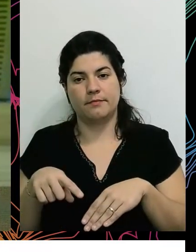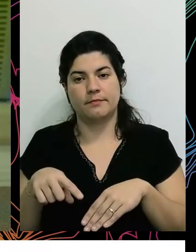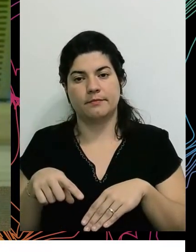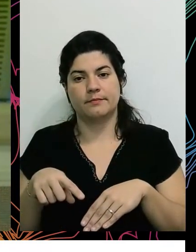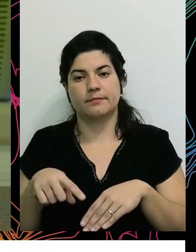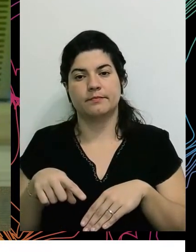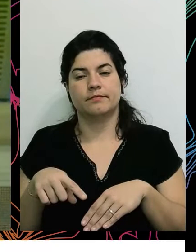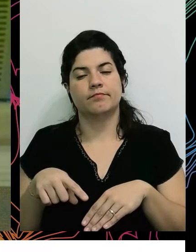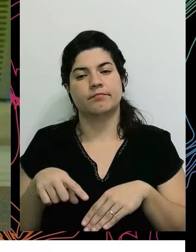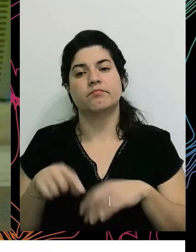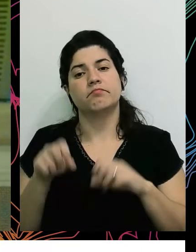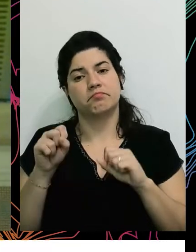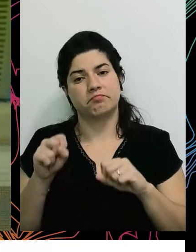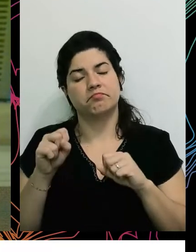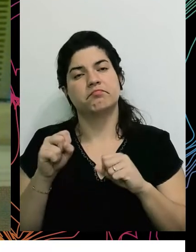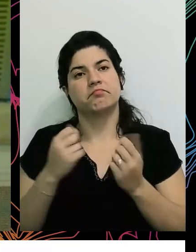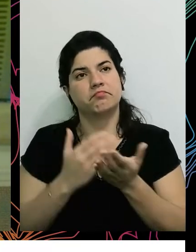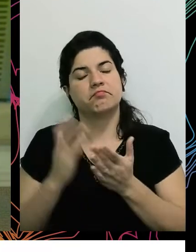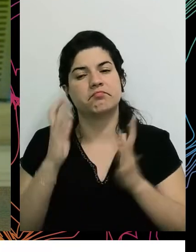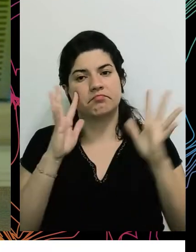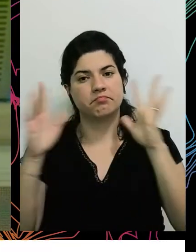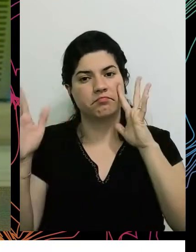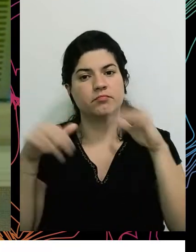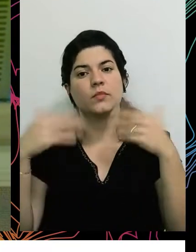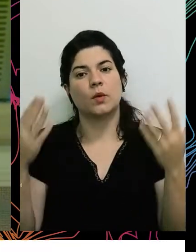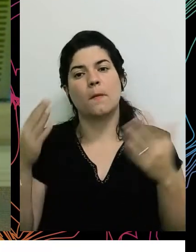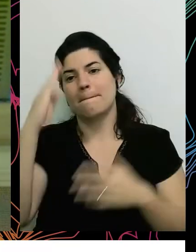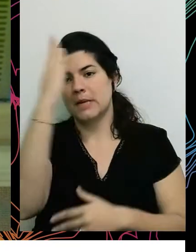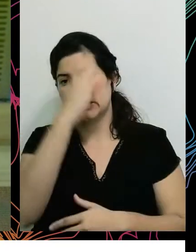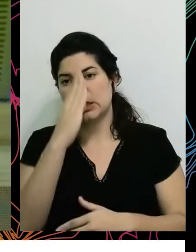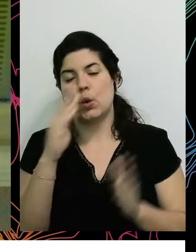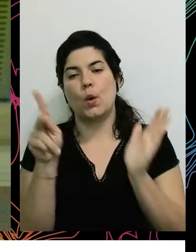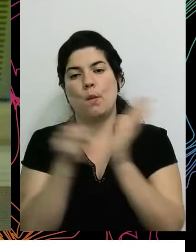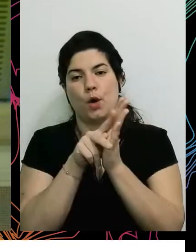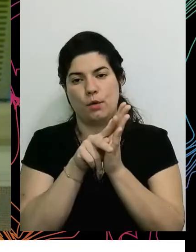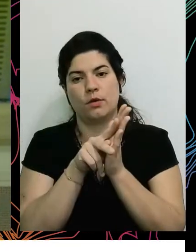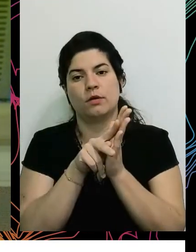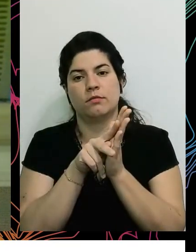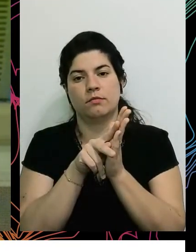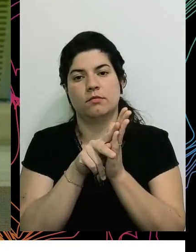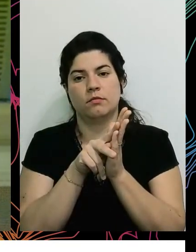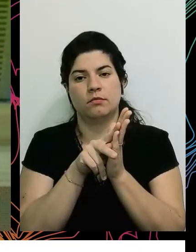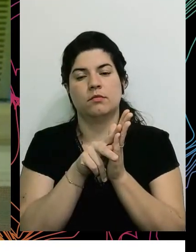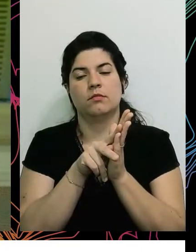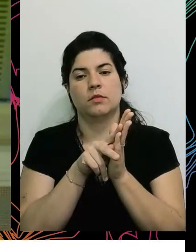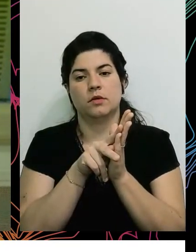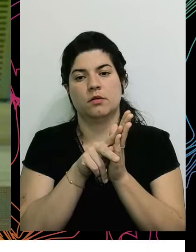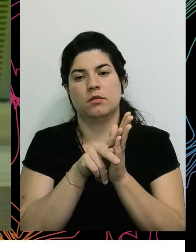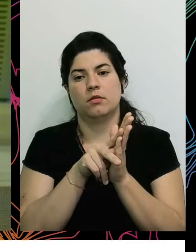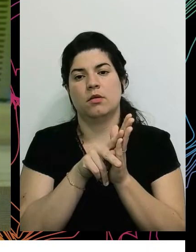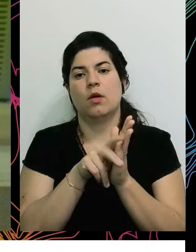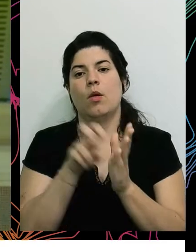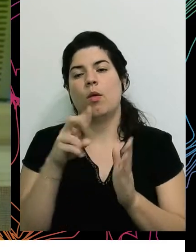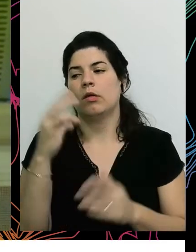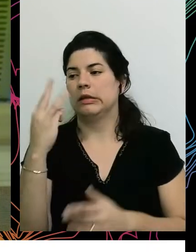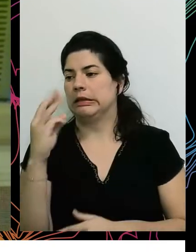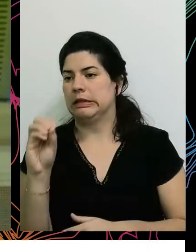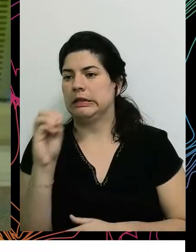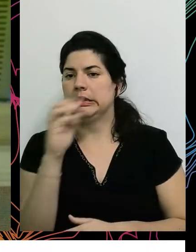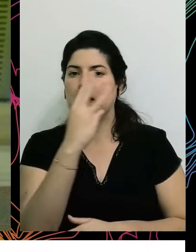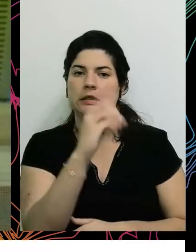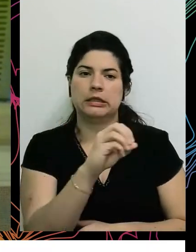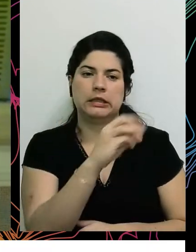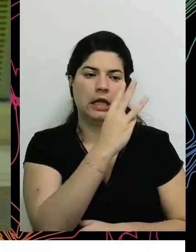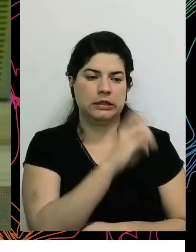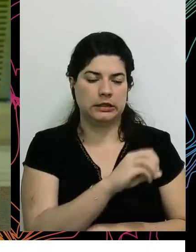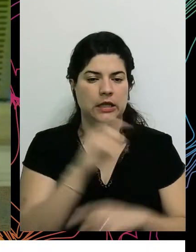podemos começar a pensar nacionalidades brasileiras, con norueguesas, así con 30-30-30.